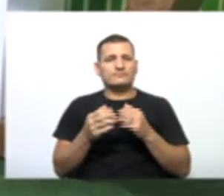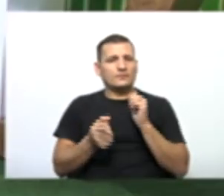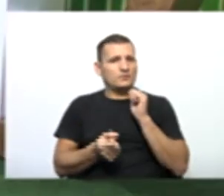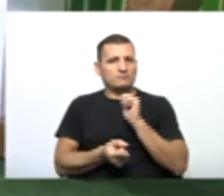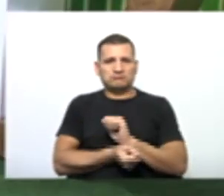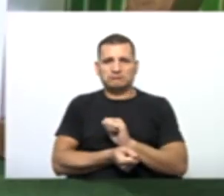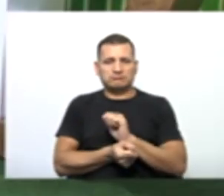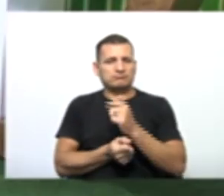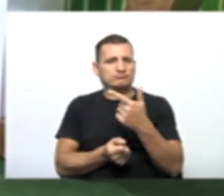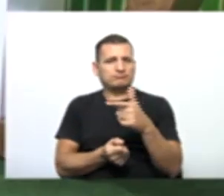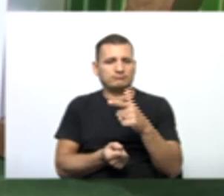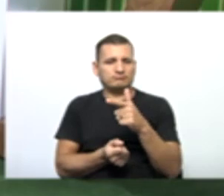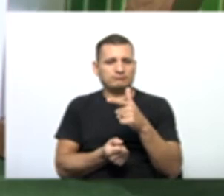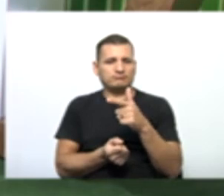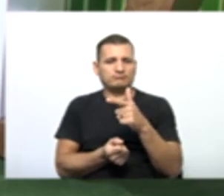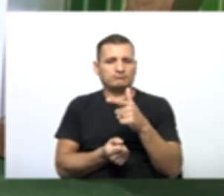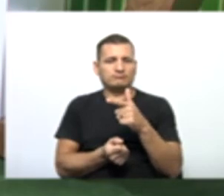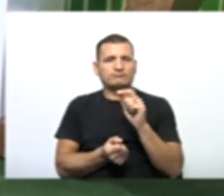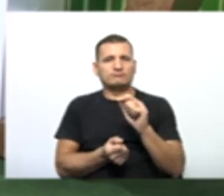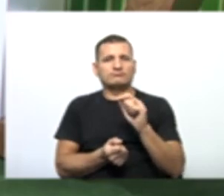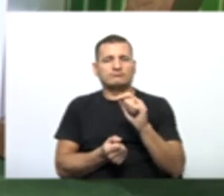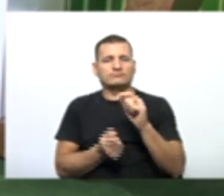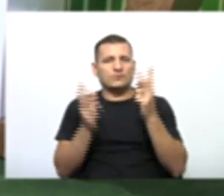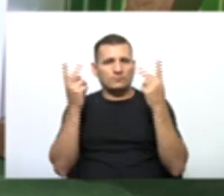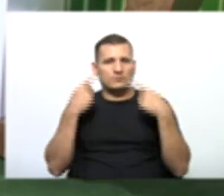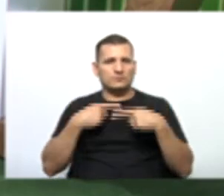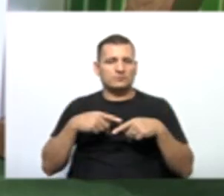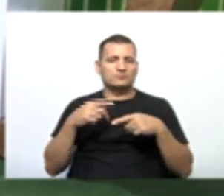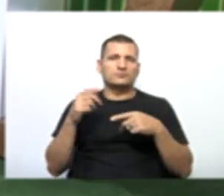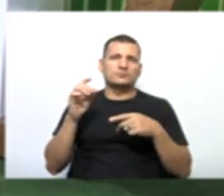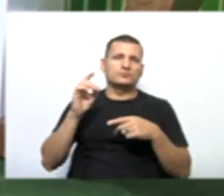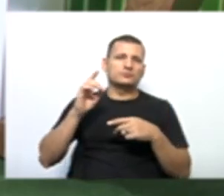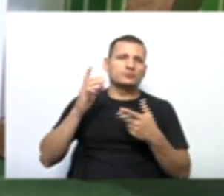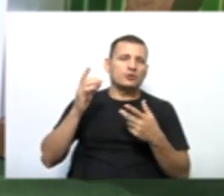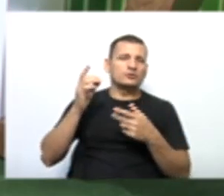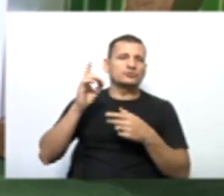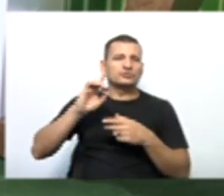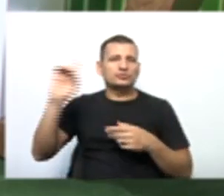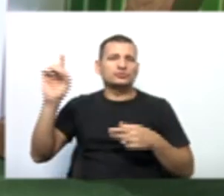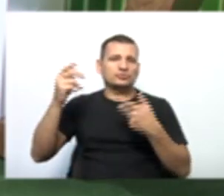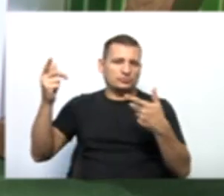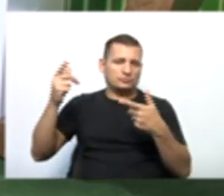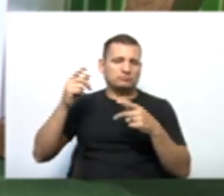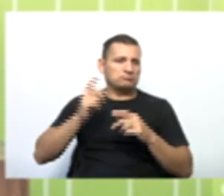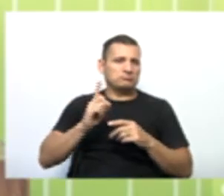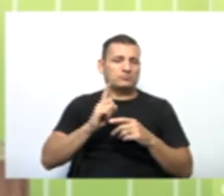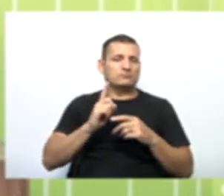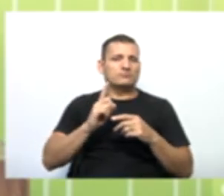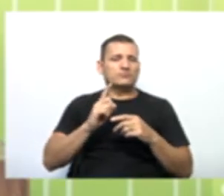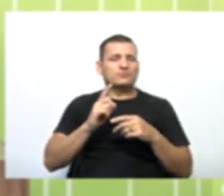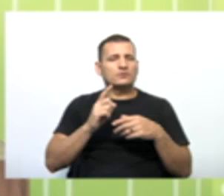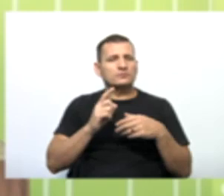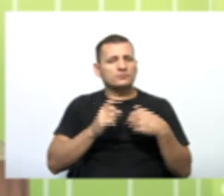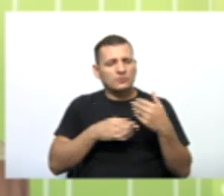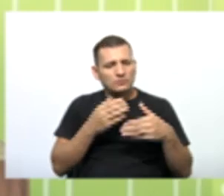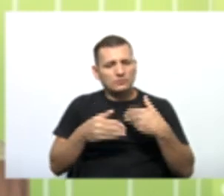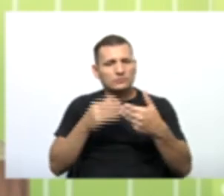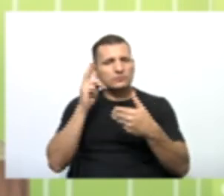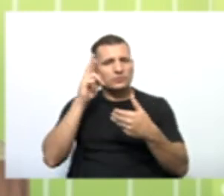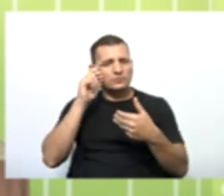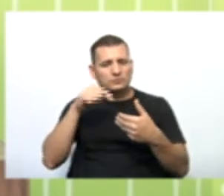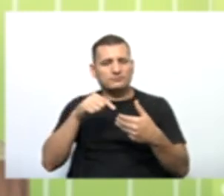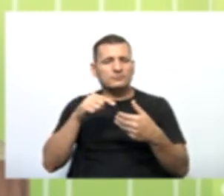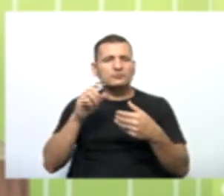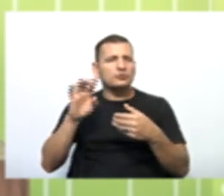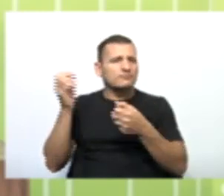humano não parou na explicação divina, na explicação mítica. Chegou um momento da história que essa explicação já não